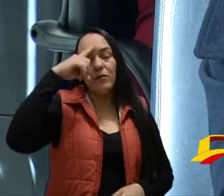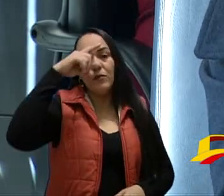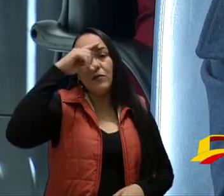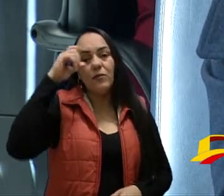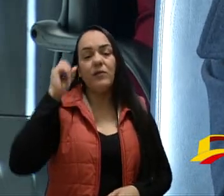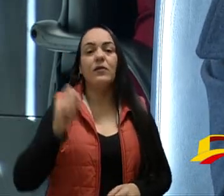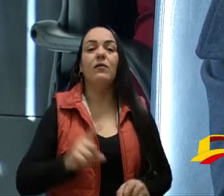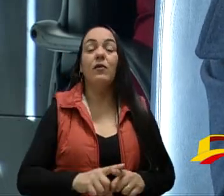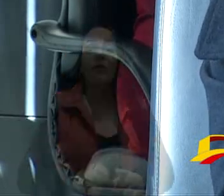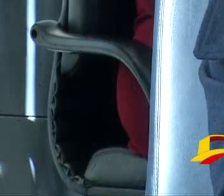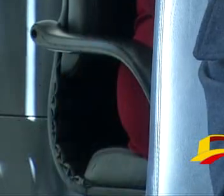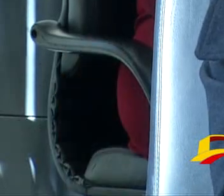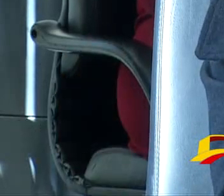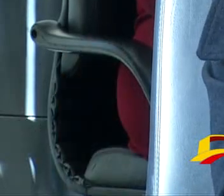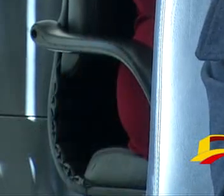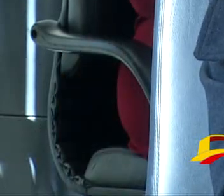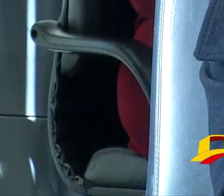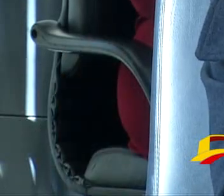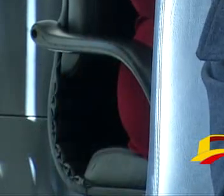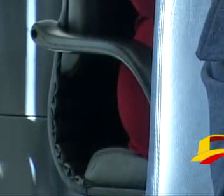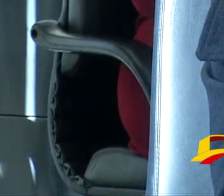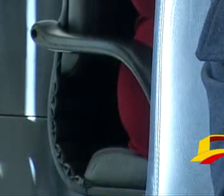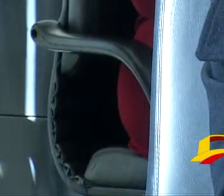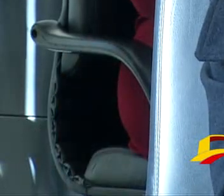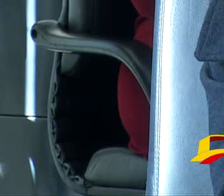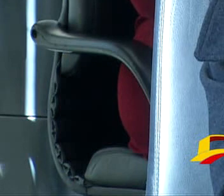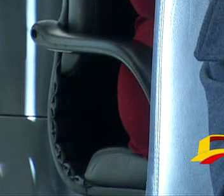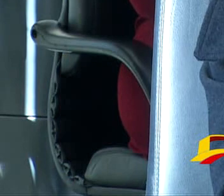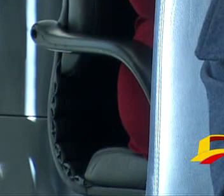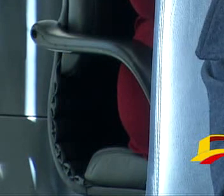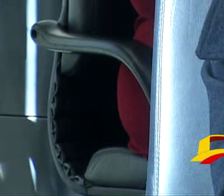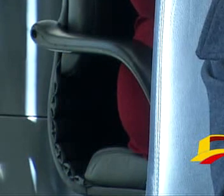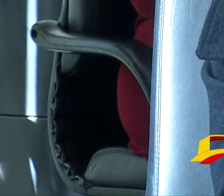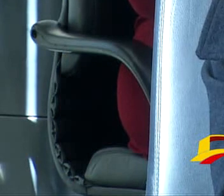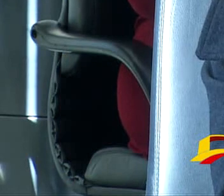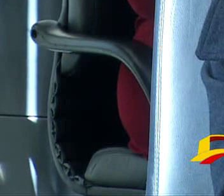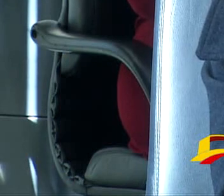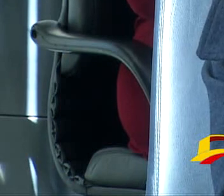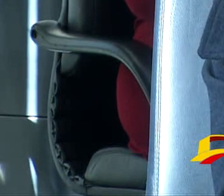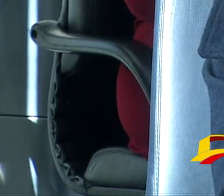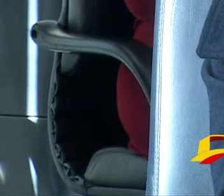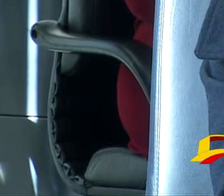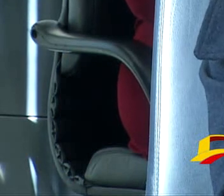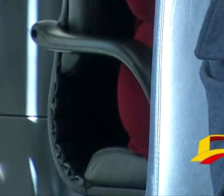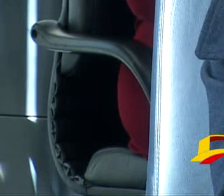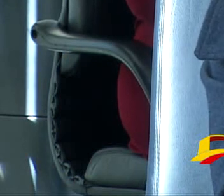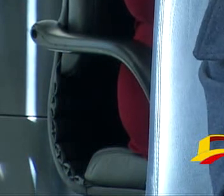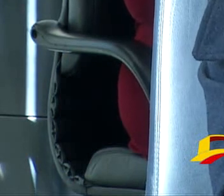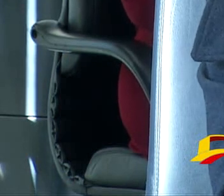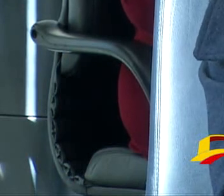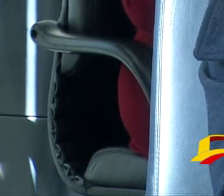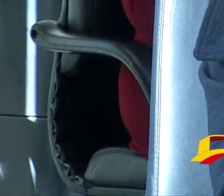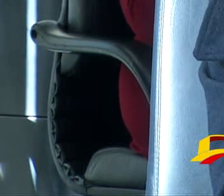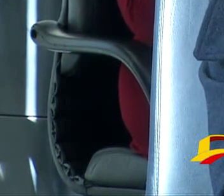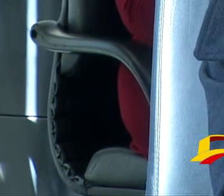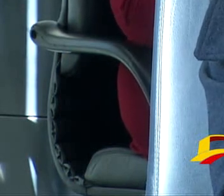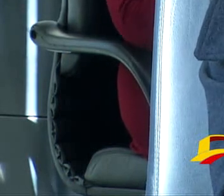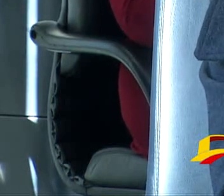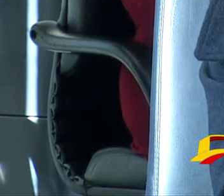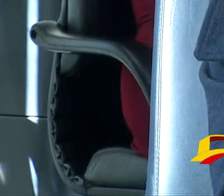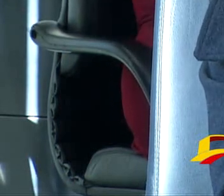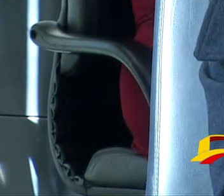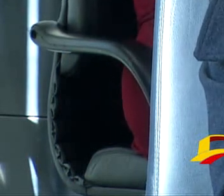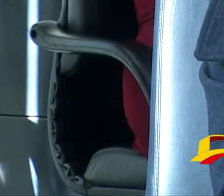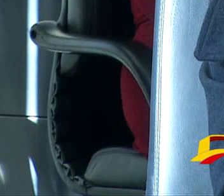qual o motivo de ser retirado se eles serão repostos né e se tem algum previsão tem